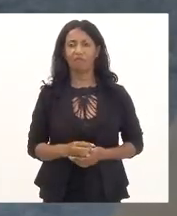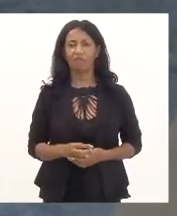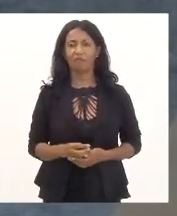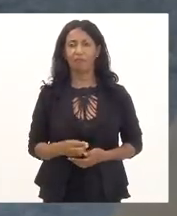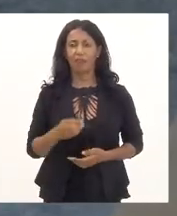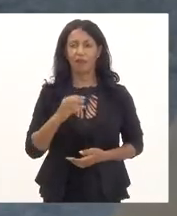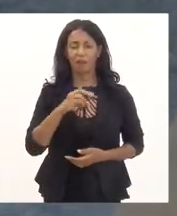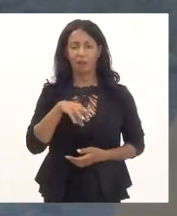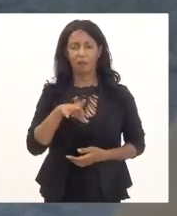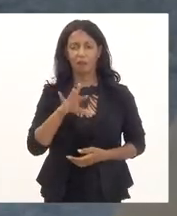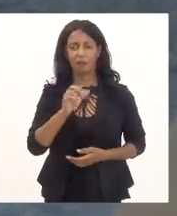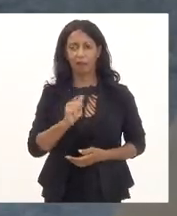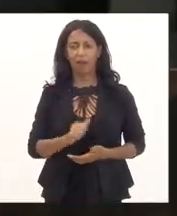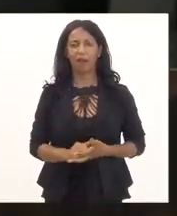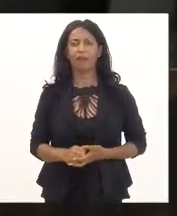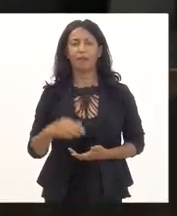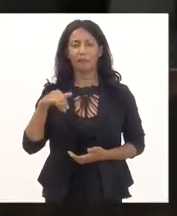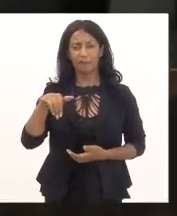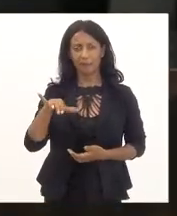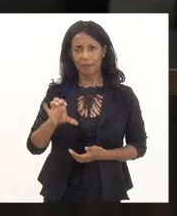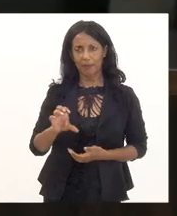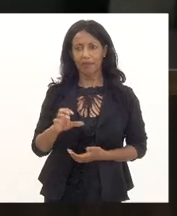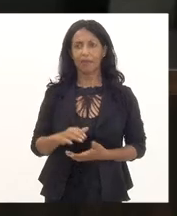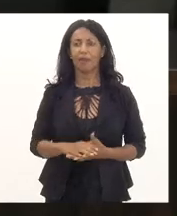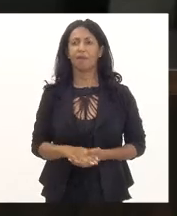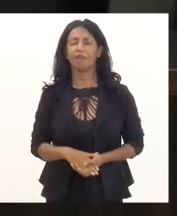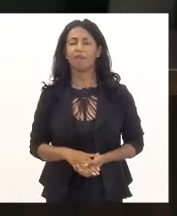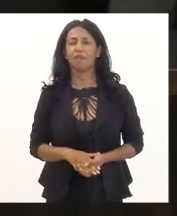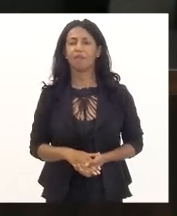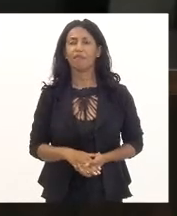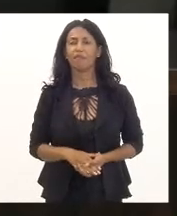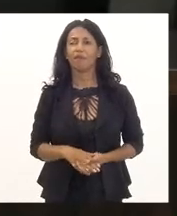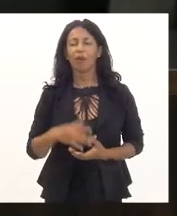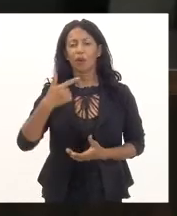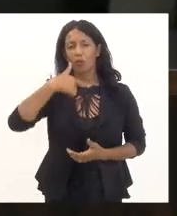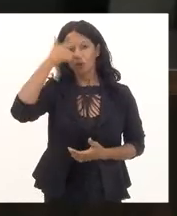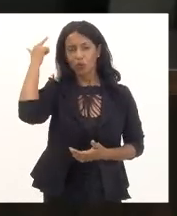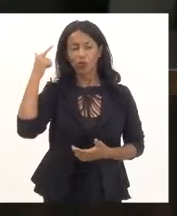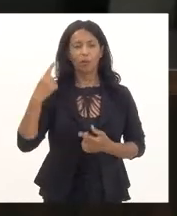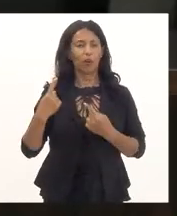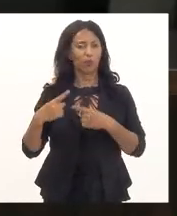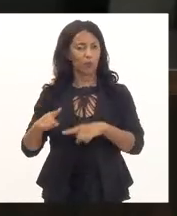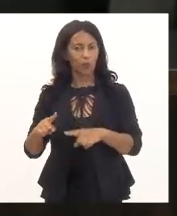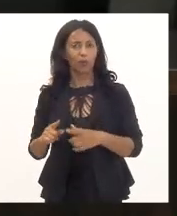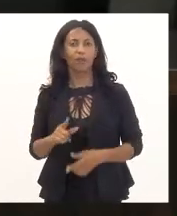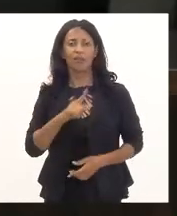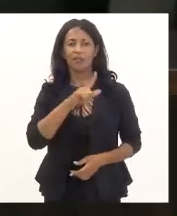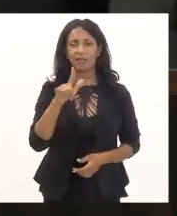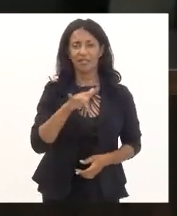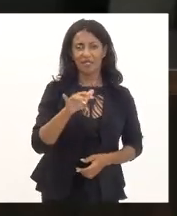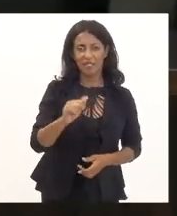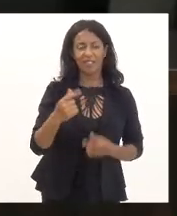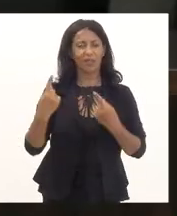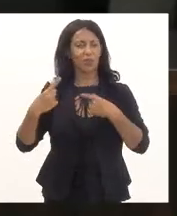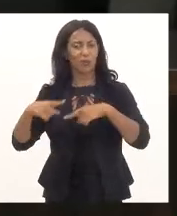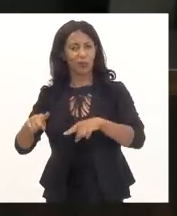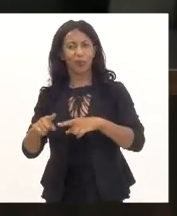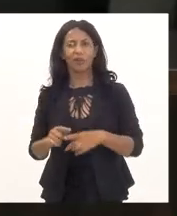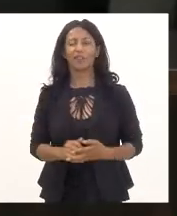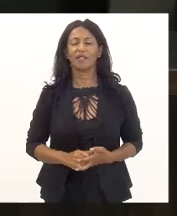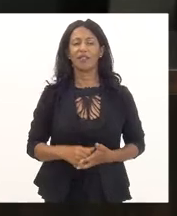Marta Rocha. Mink também contrário. Luiz Paulo, contrário. Zeidan, abstenção. Zeidan, abstenção. Indicação